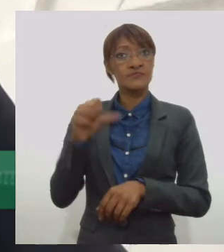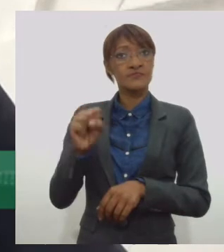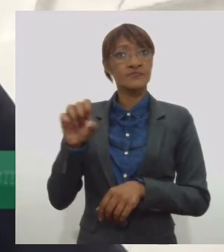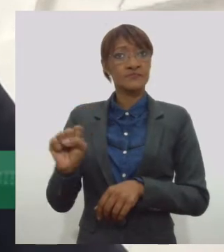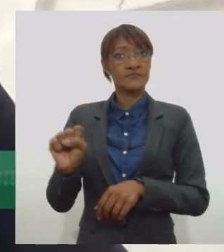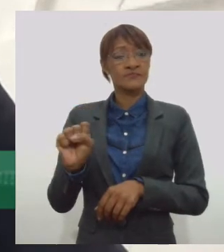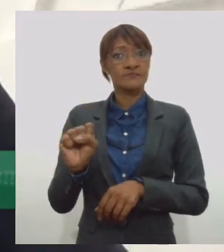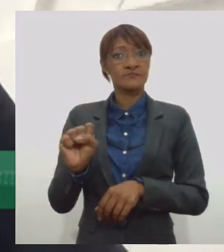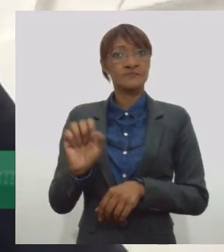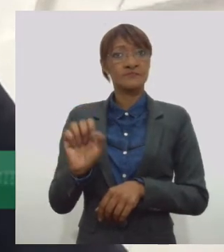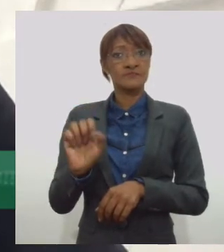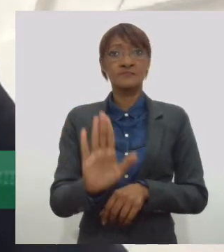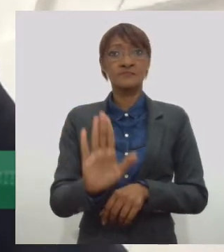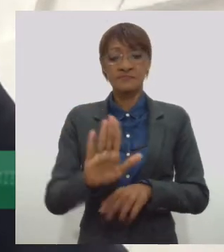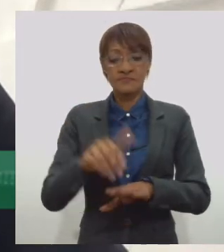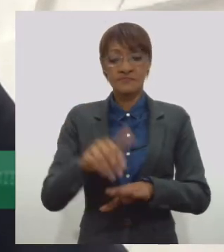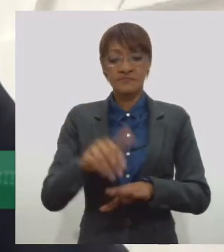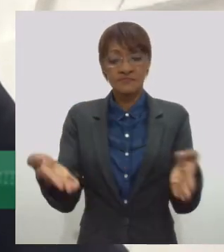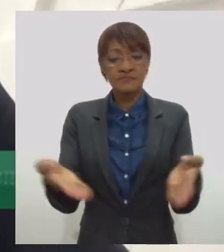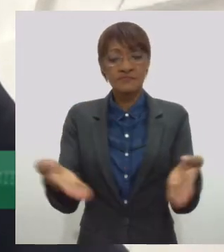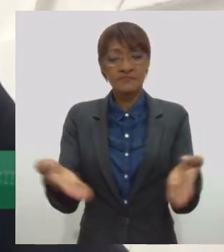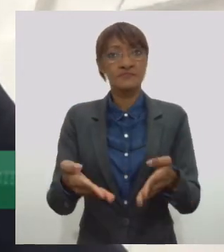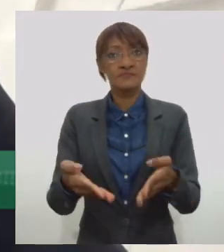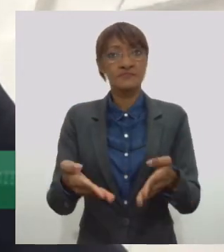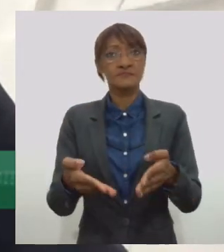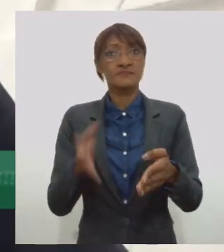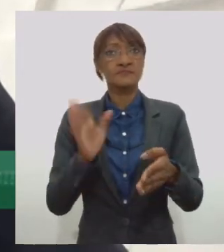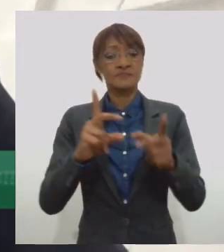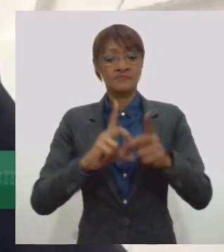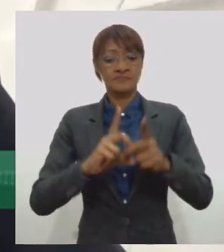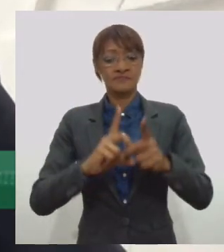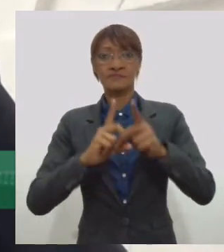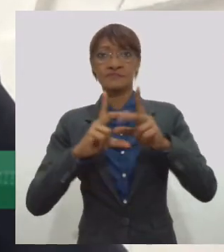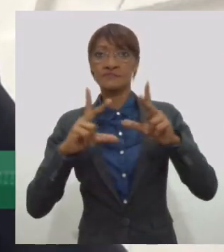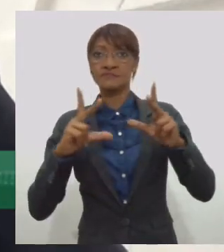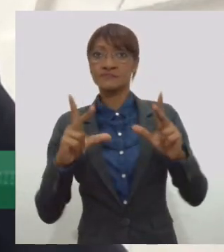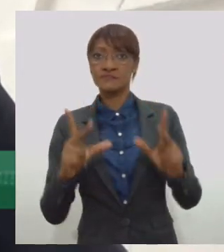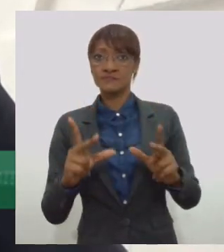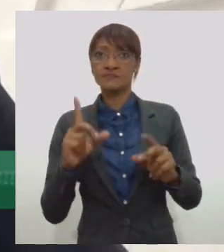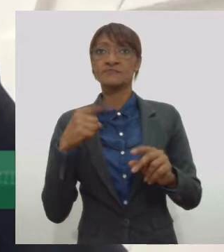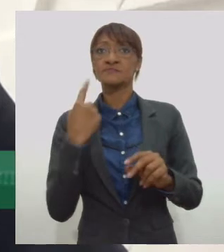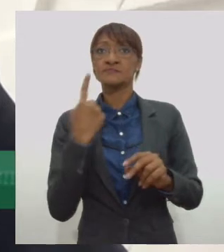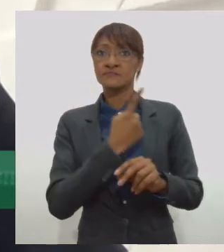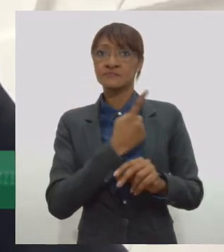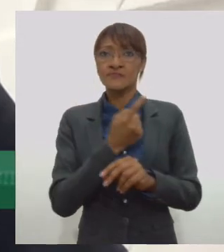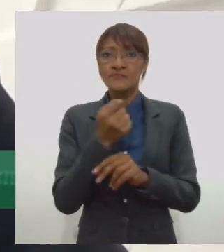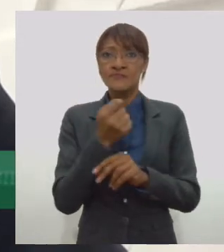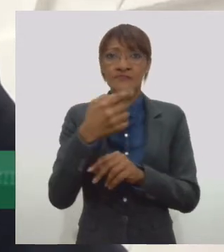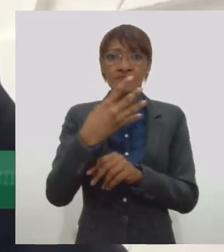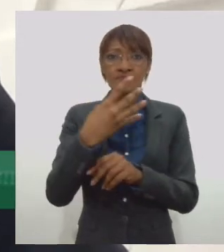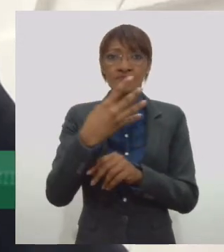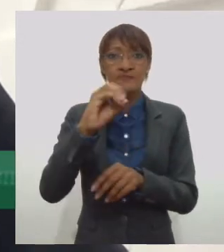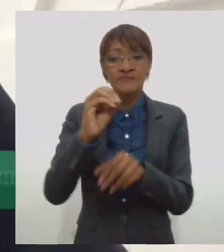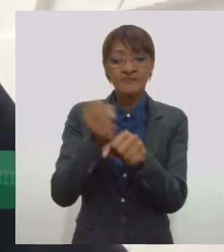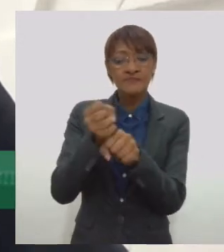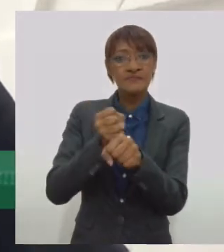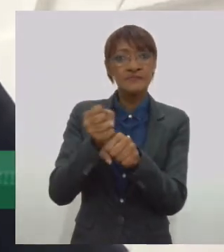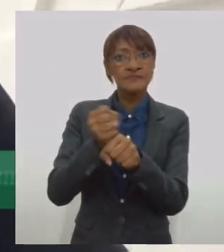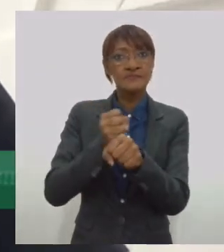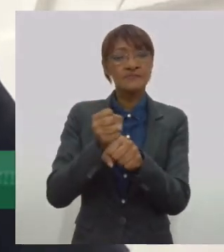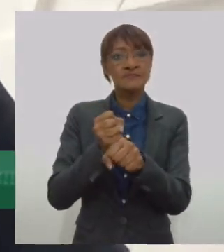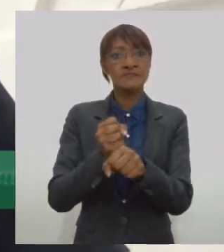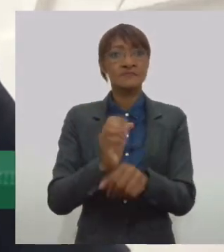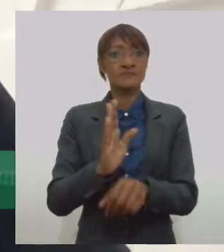mais longeva até agora do período democrático. Então, nós temos aí quase 40 anos, né? 36